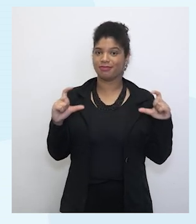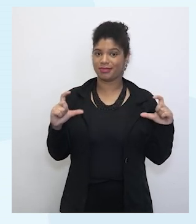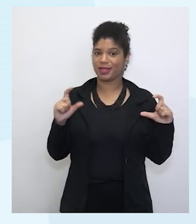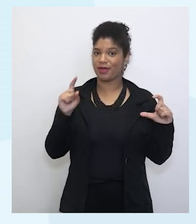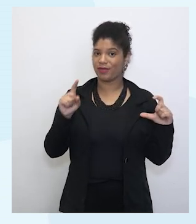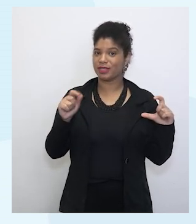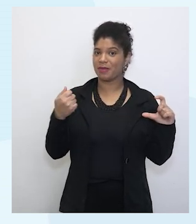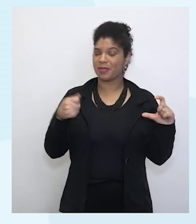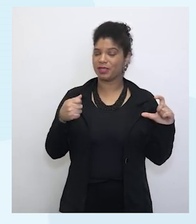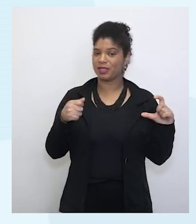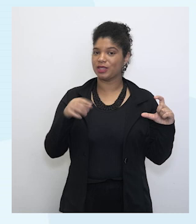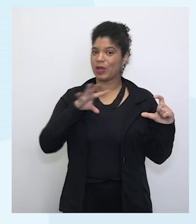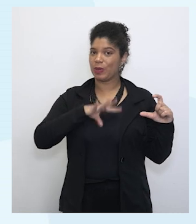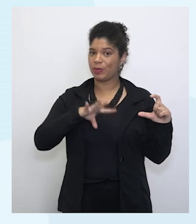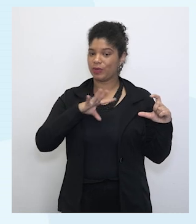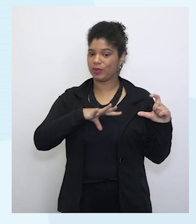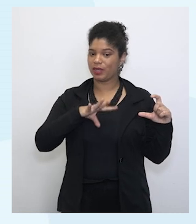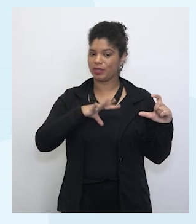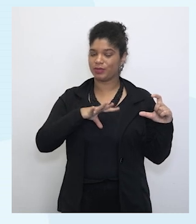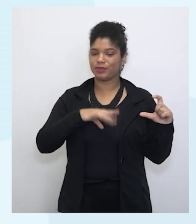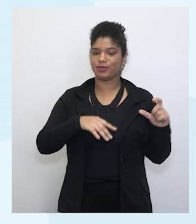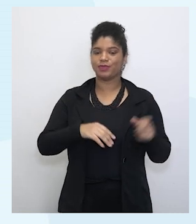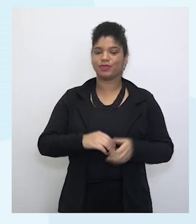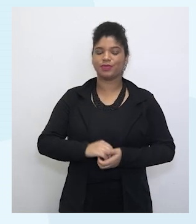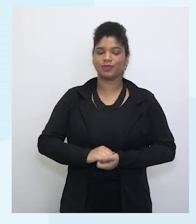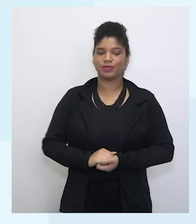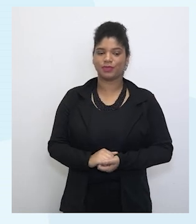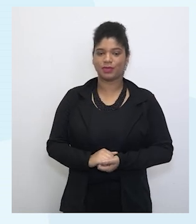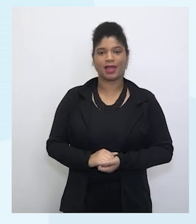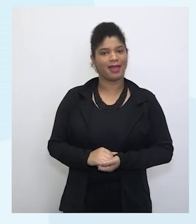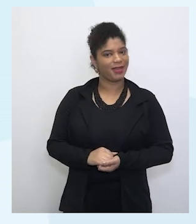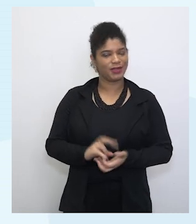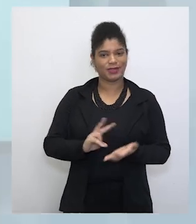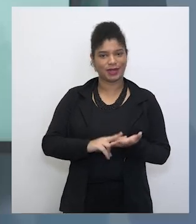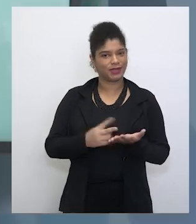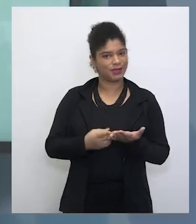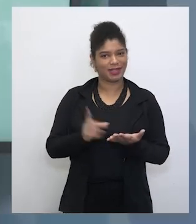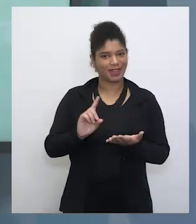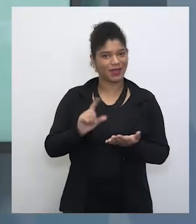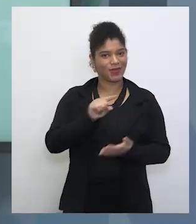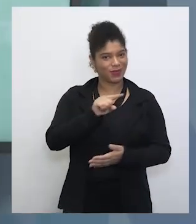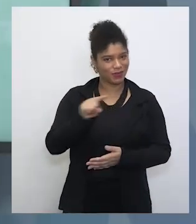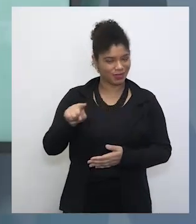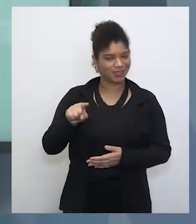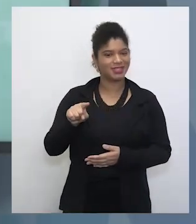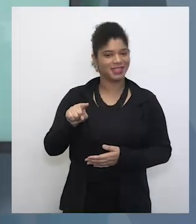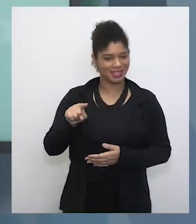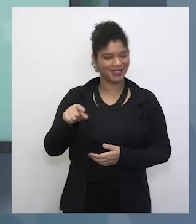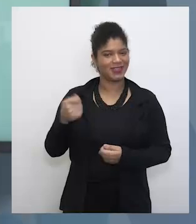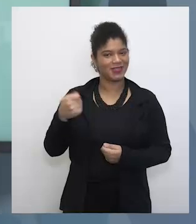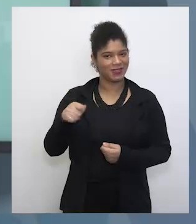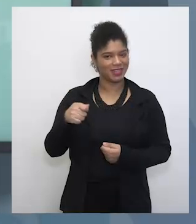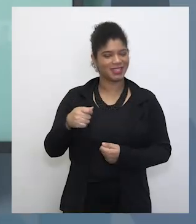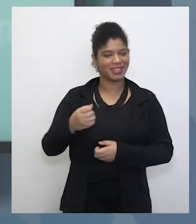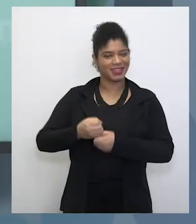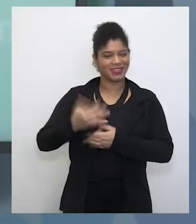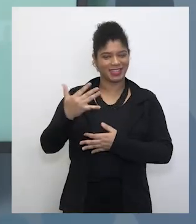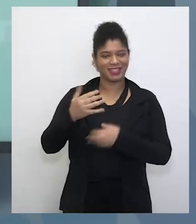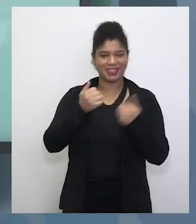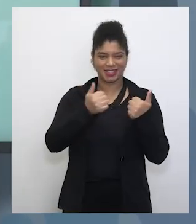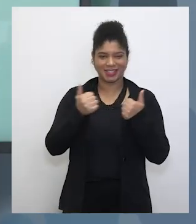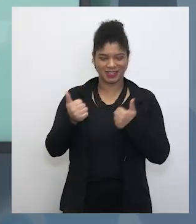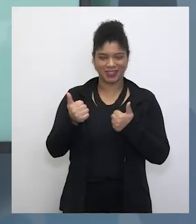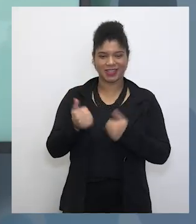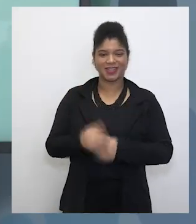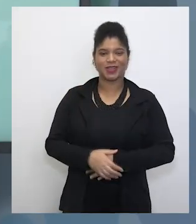All Environmental Issues. Então, é lógico que eu não vou traduzir, porque agora quem vai traduzir isso aí são vocês no chat, tudo bem?